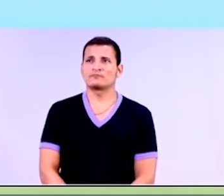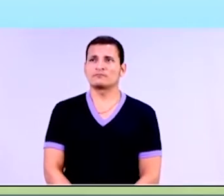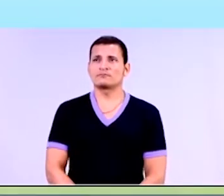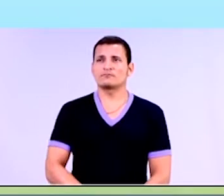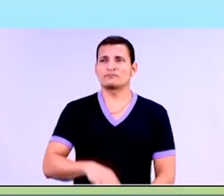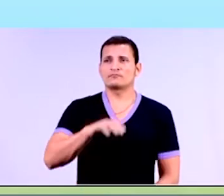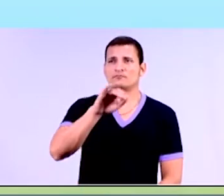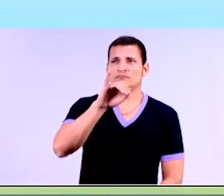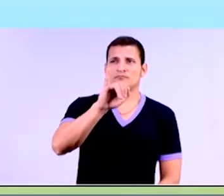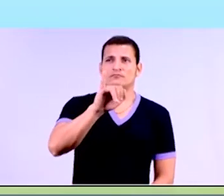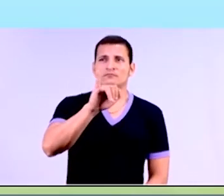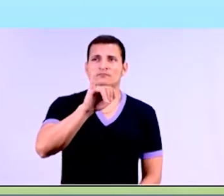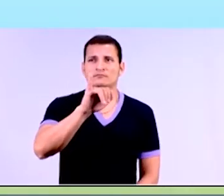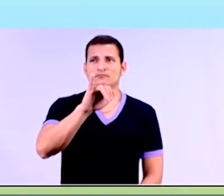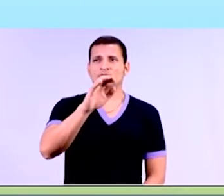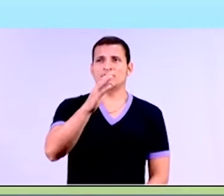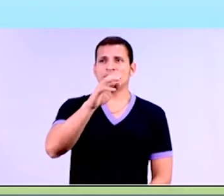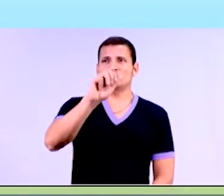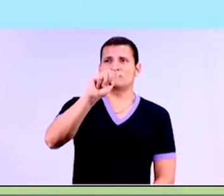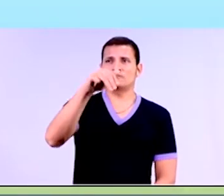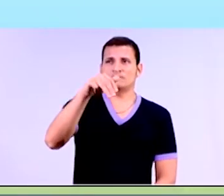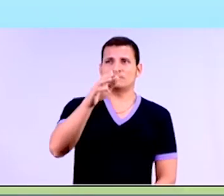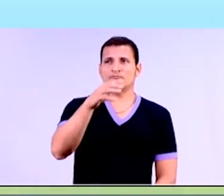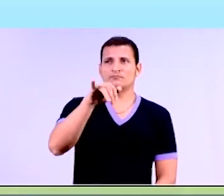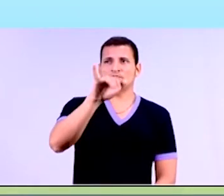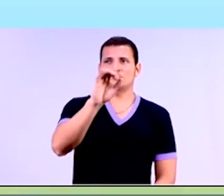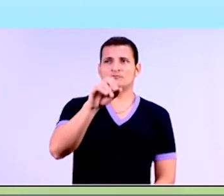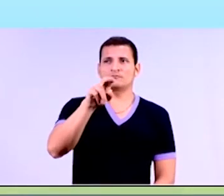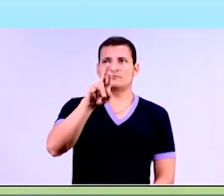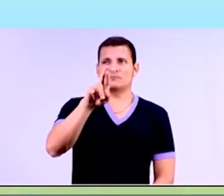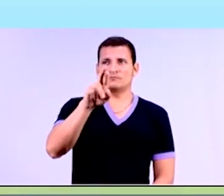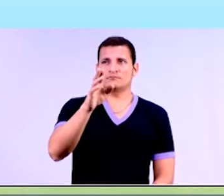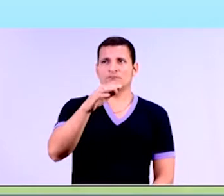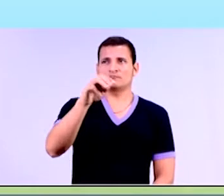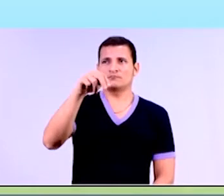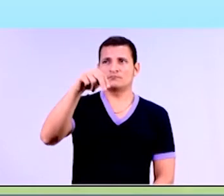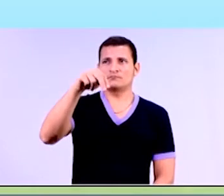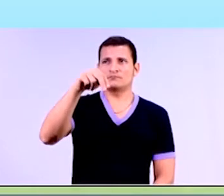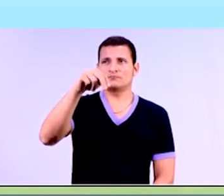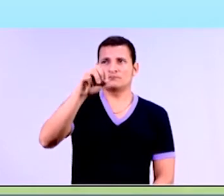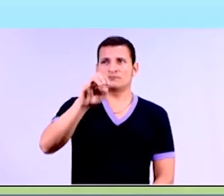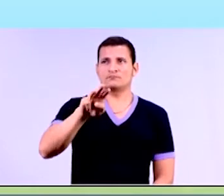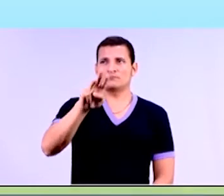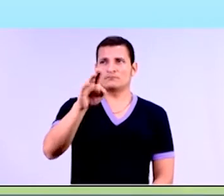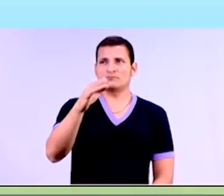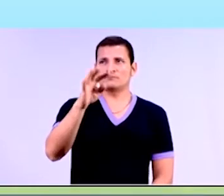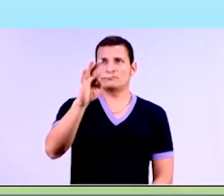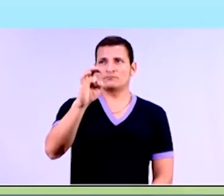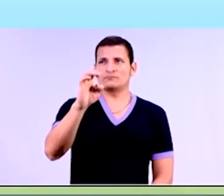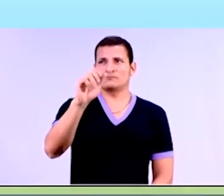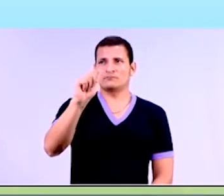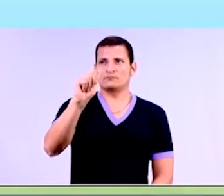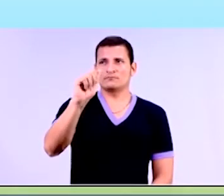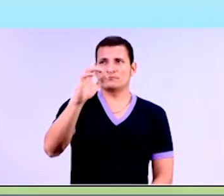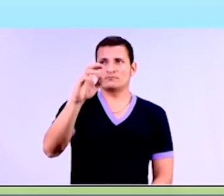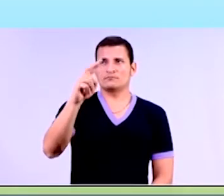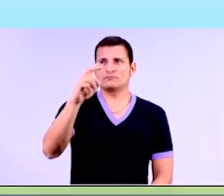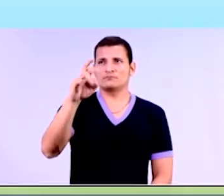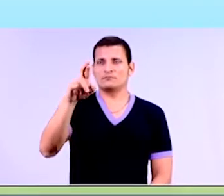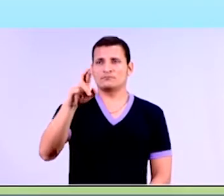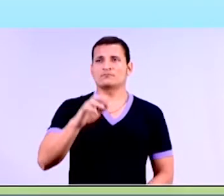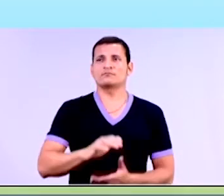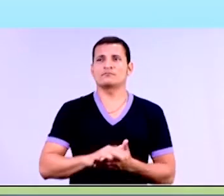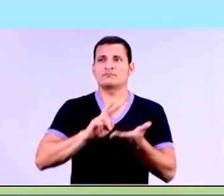I am your new teacher. Eu sou seu novo professor. Então, aqui nós temos o pronome I, que